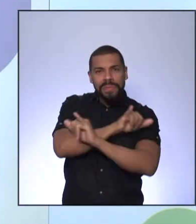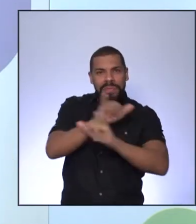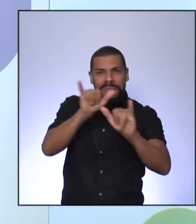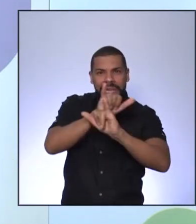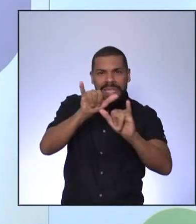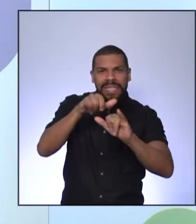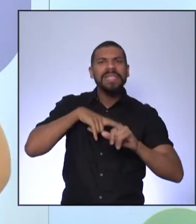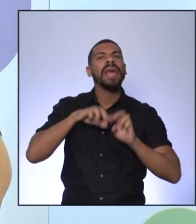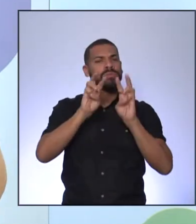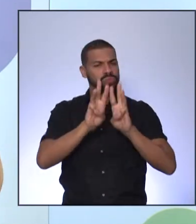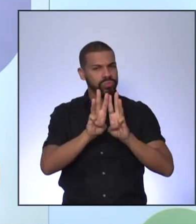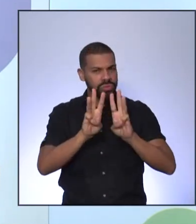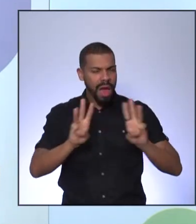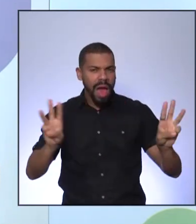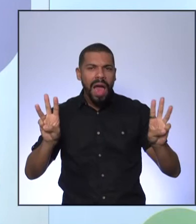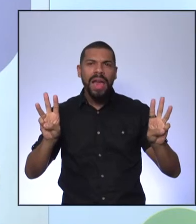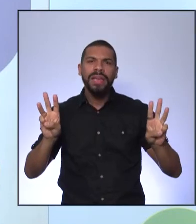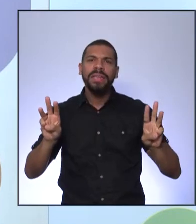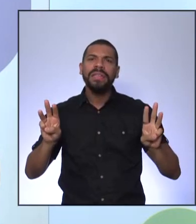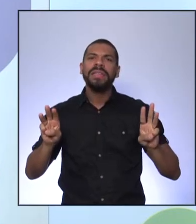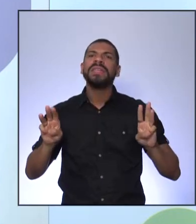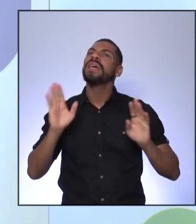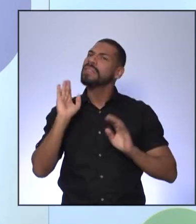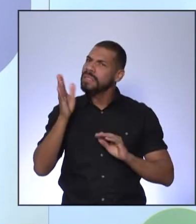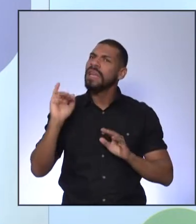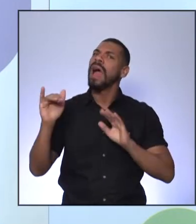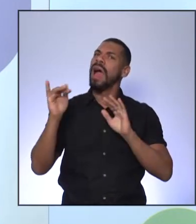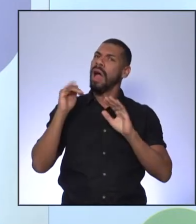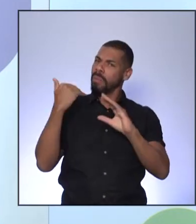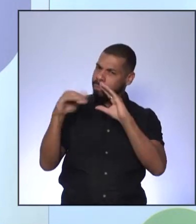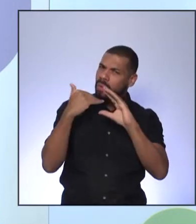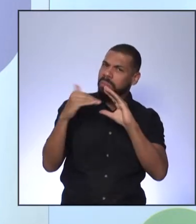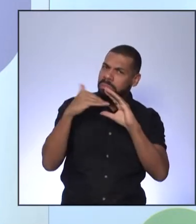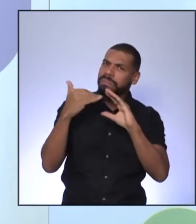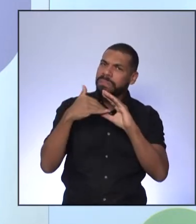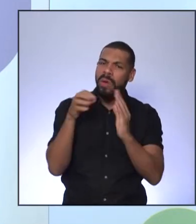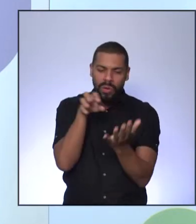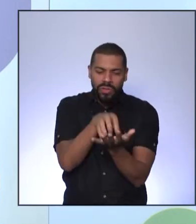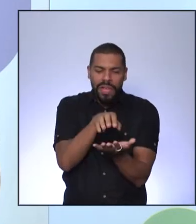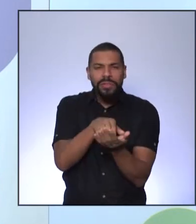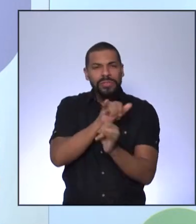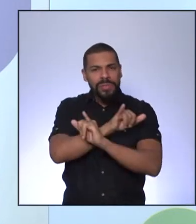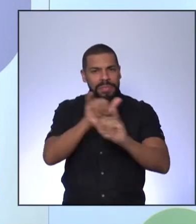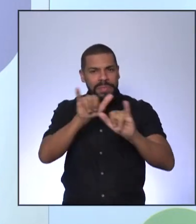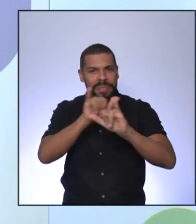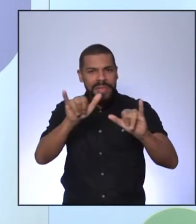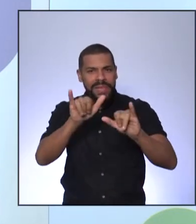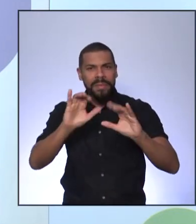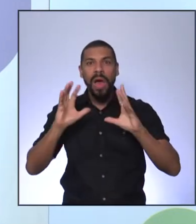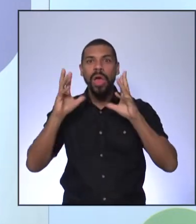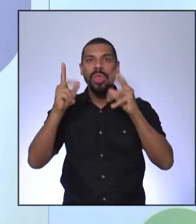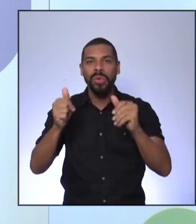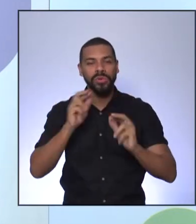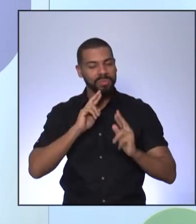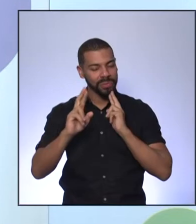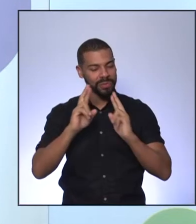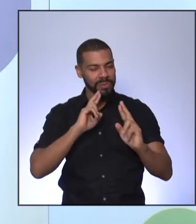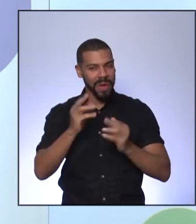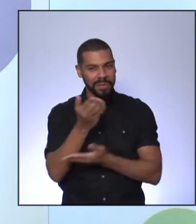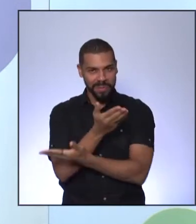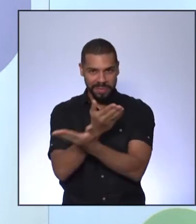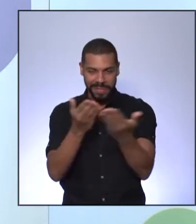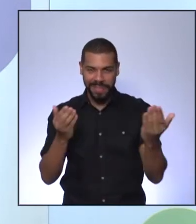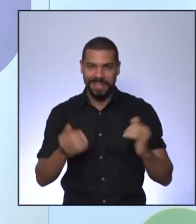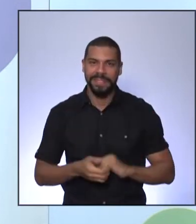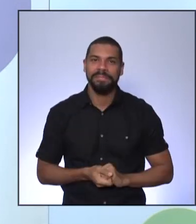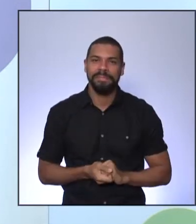dos sites que a gente indicou, entre em contato também com o Centro de Mídia, que eles têm algum retorno para vocês a